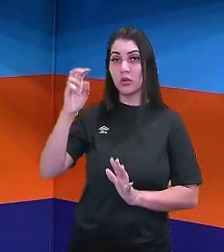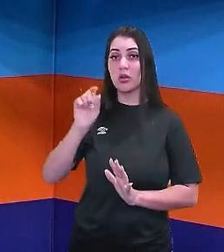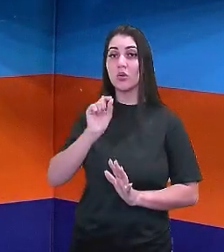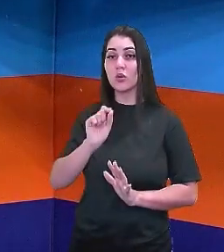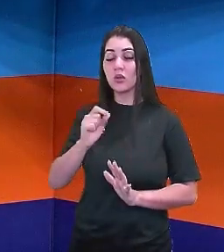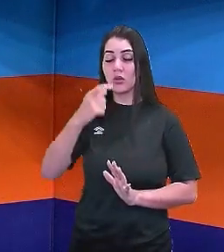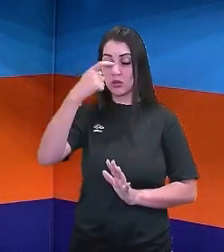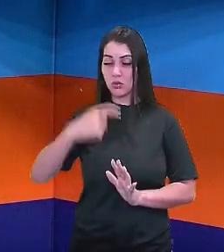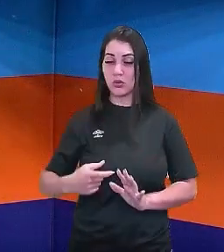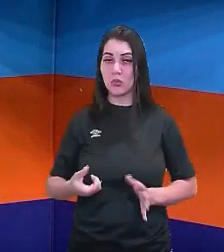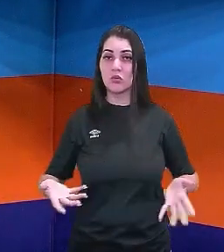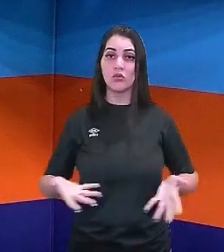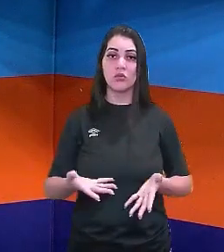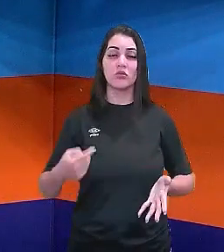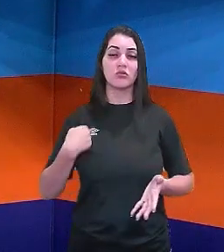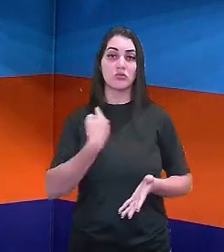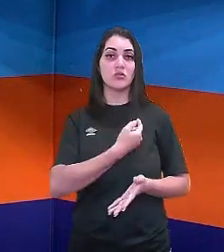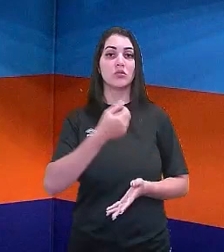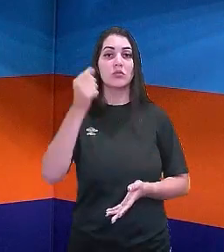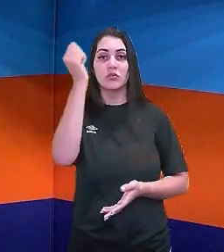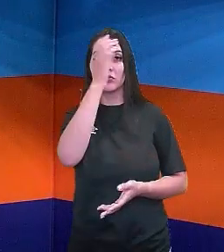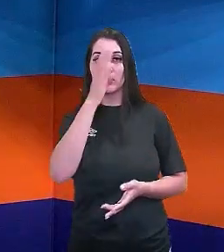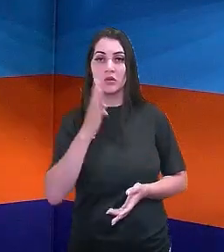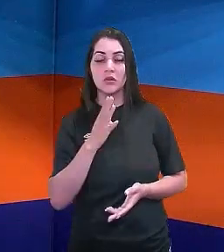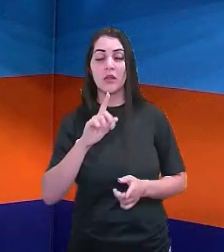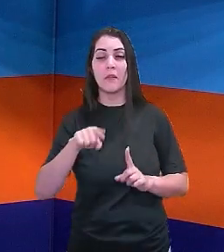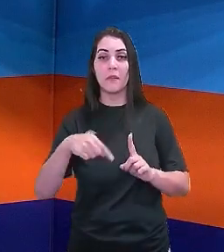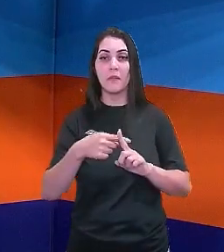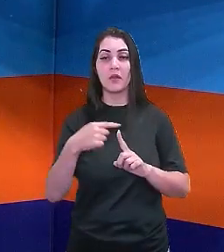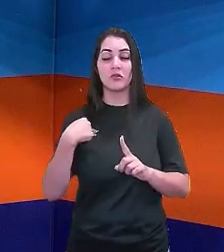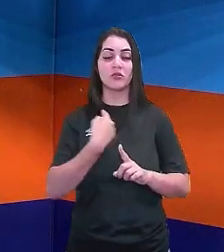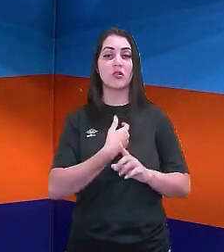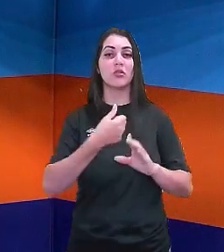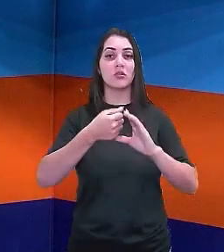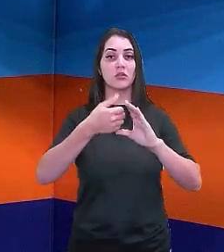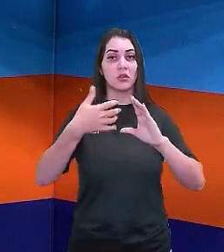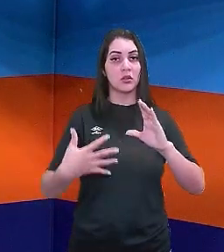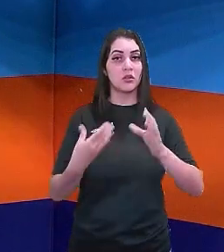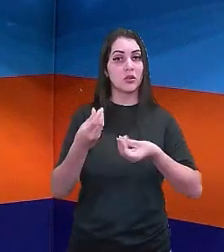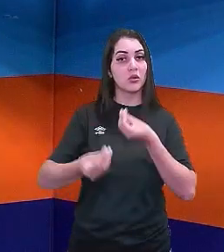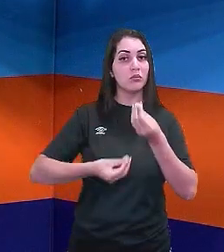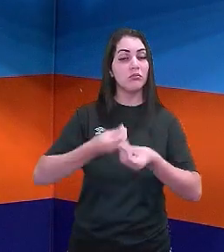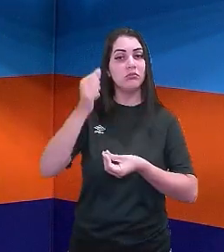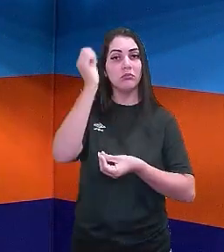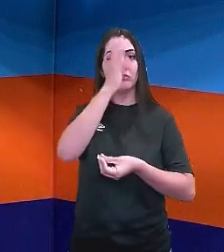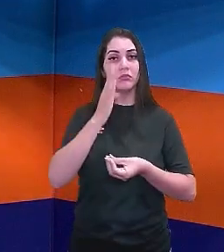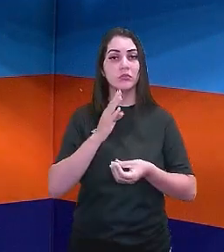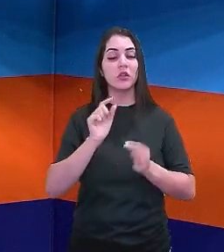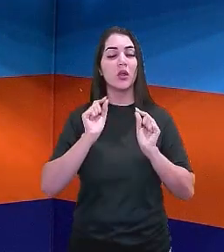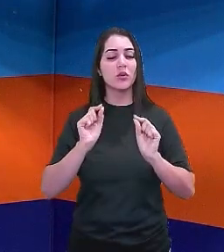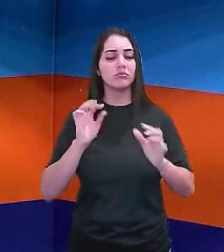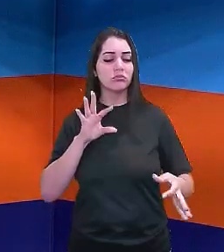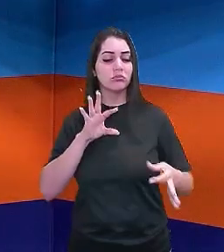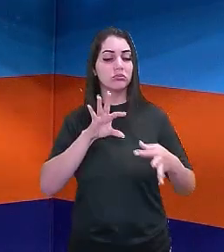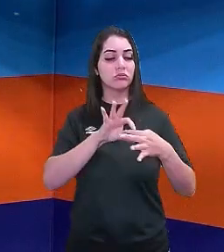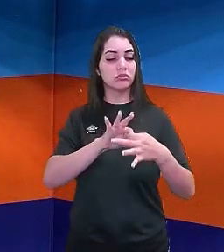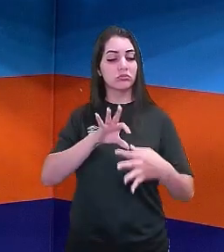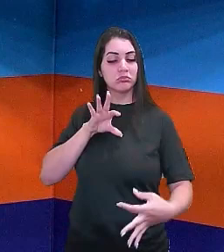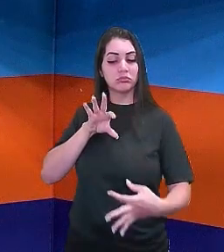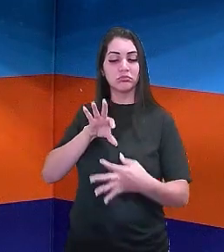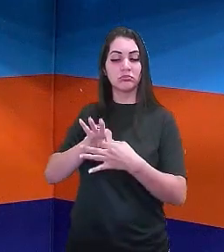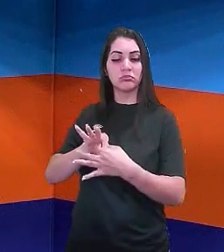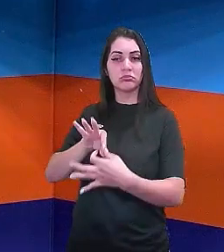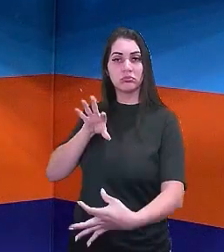Somos o quê? Somos brasileiros, mas nossas características como brasileiros foi uma composição de todos, uma composição